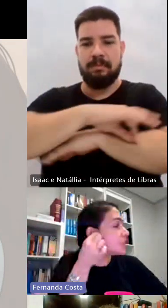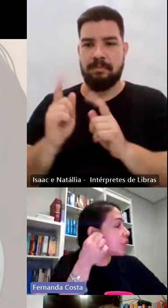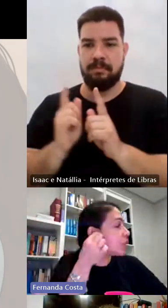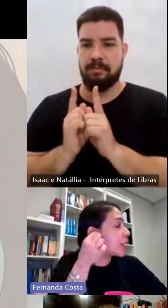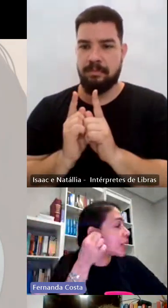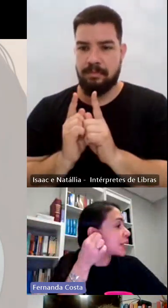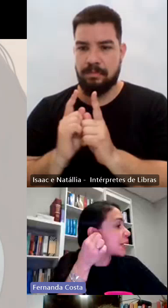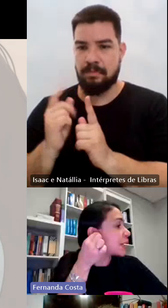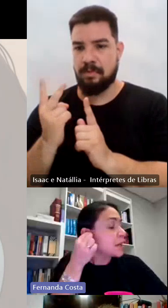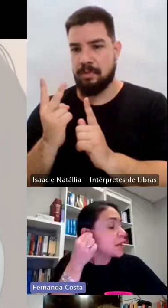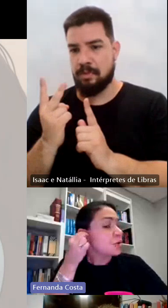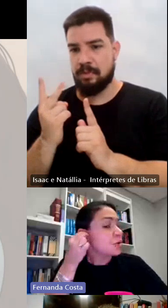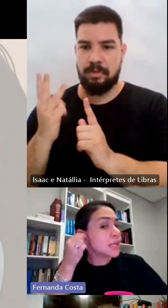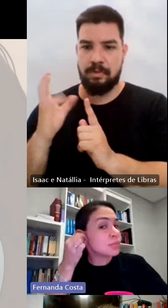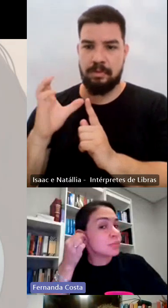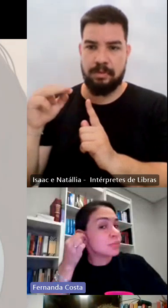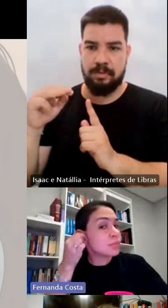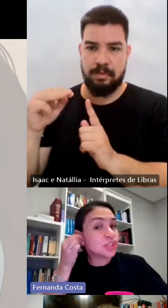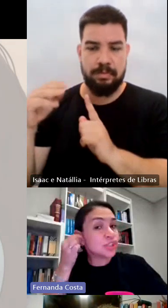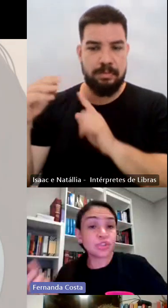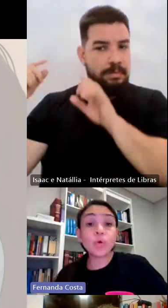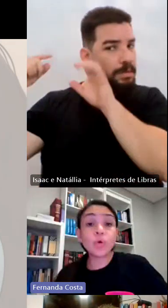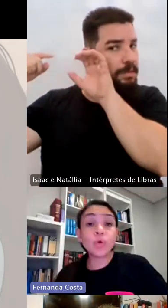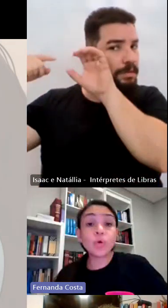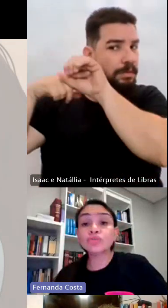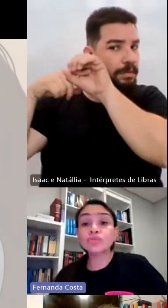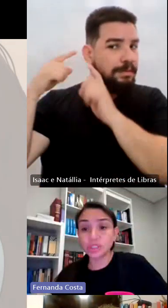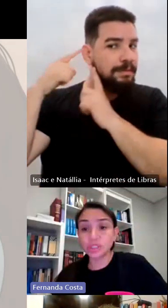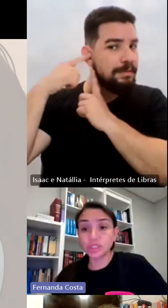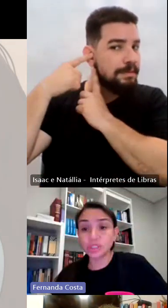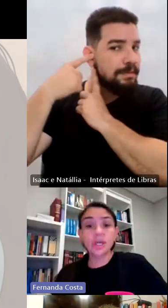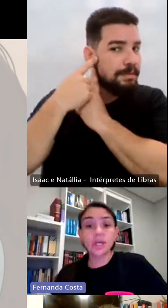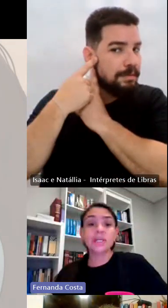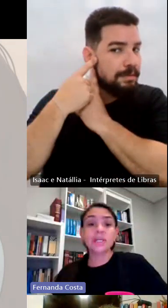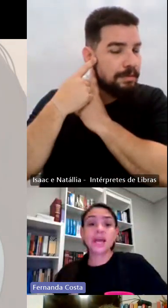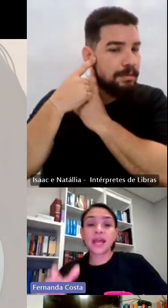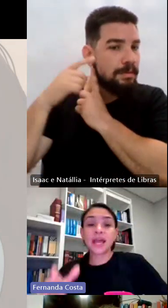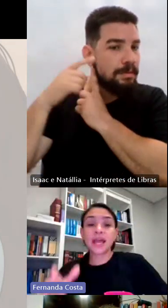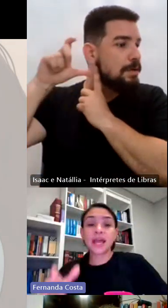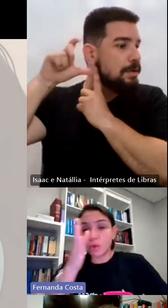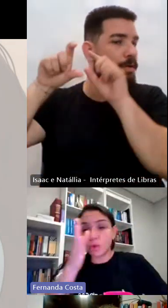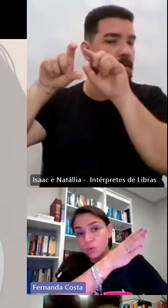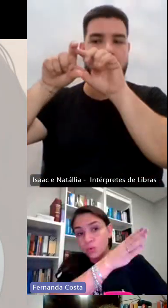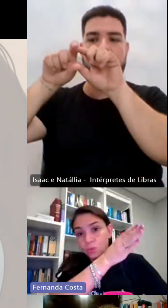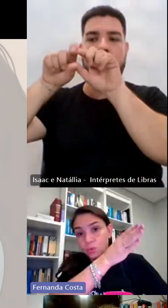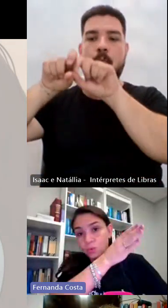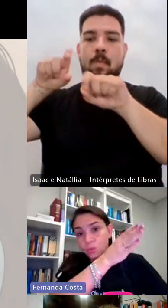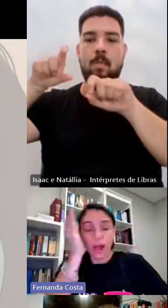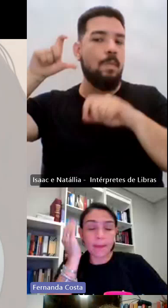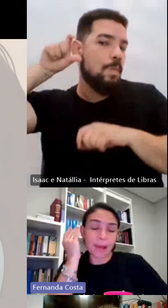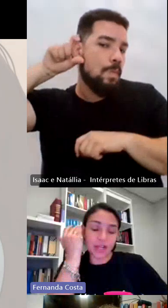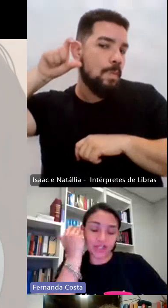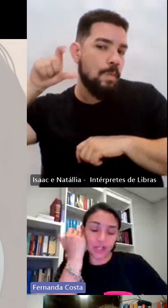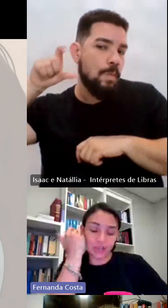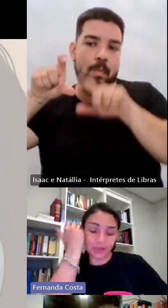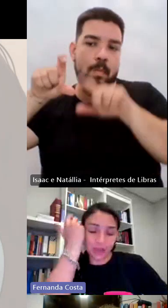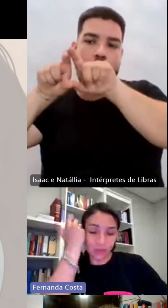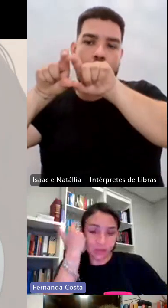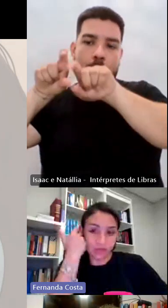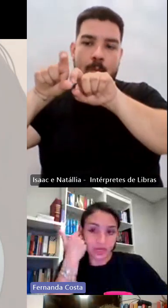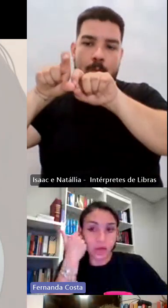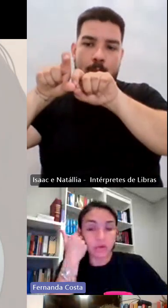de extensão. Para cá, nós temos o que a gente chama de conduto auditivo, que é a parte